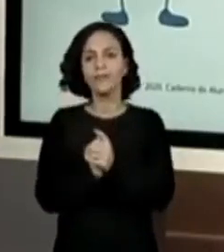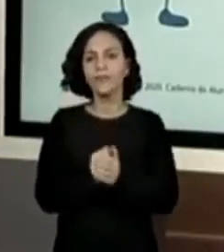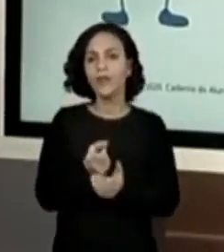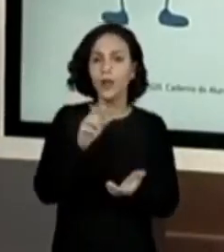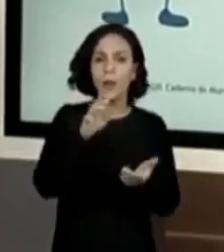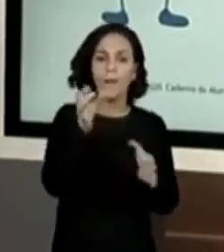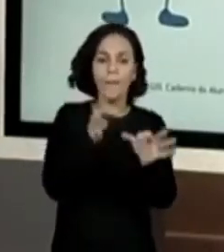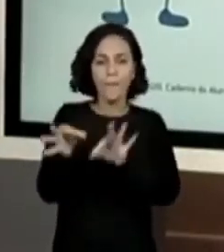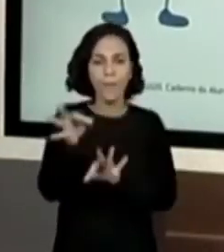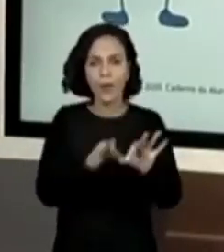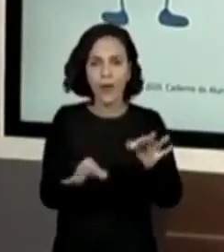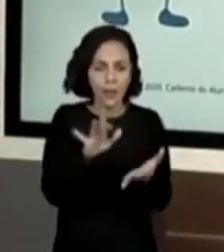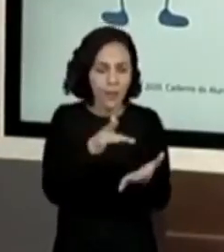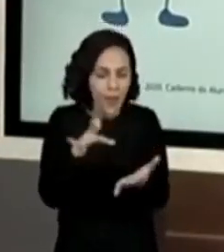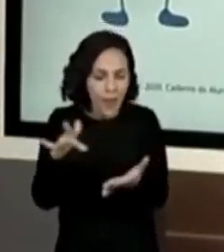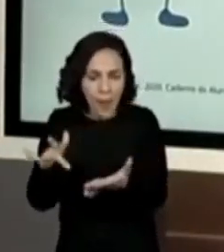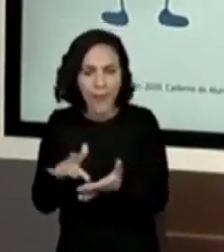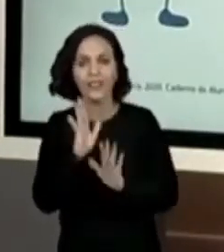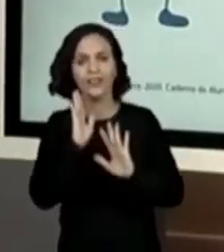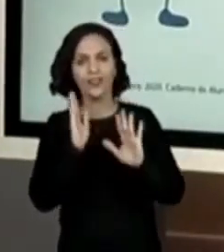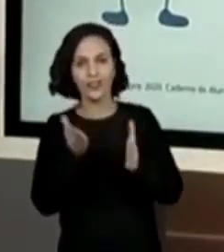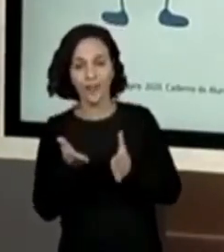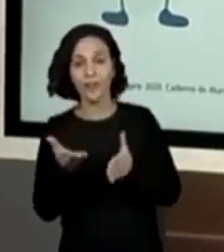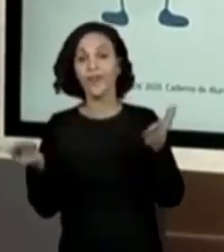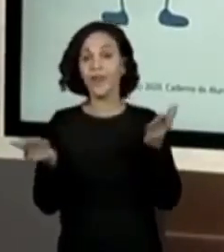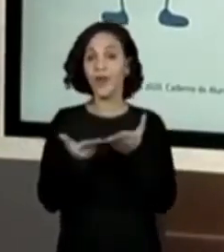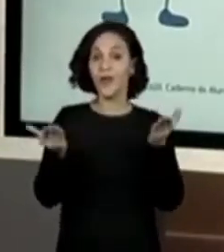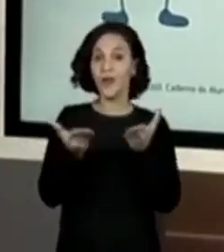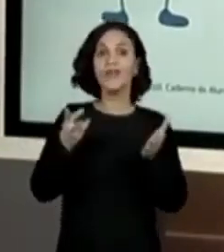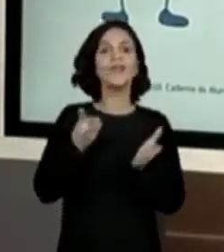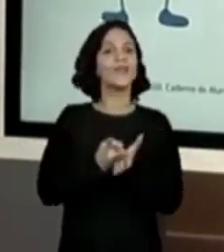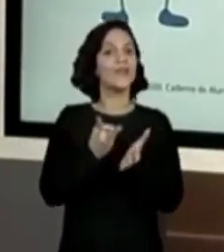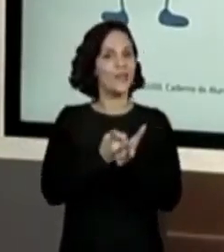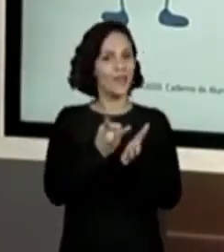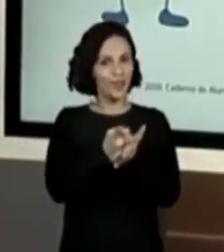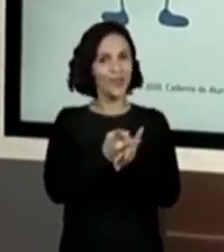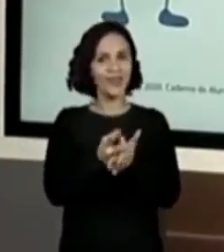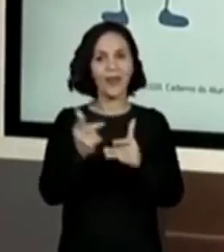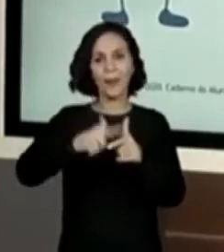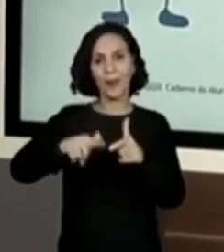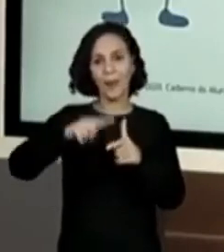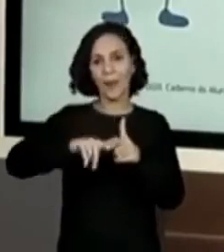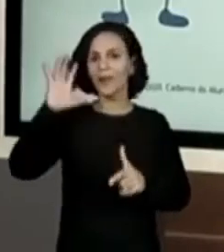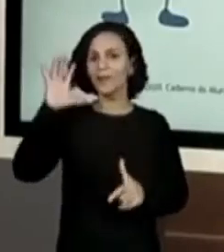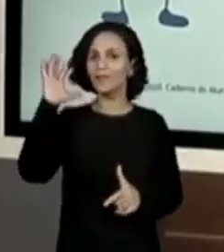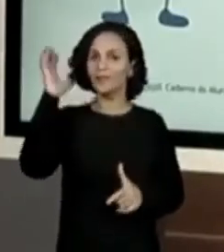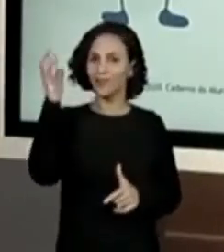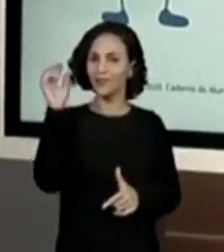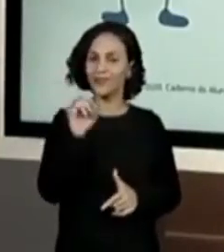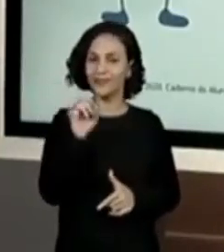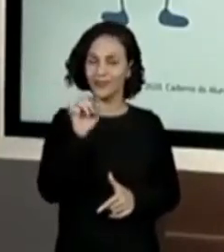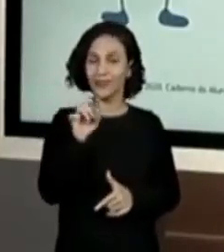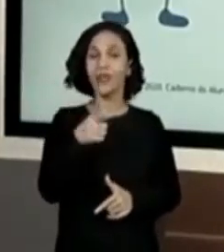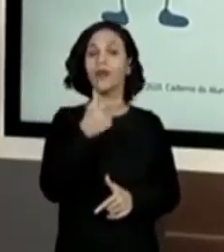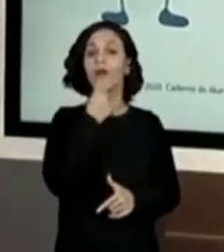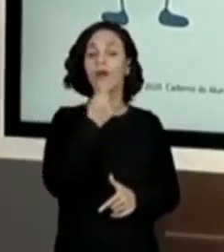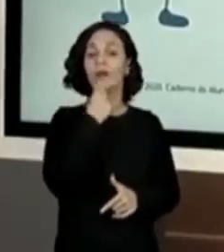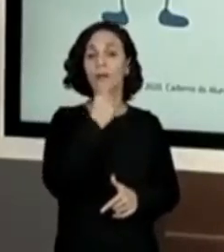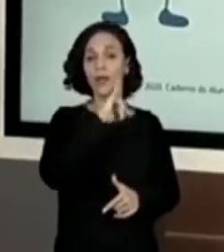algumas moedas do sistema monetário e hoje a gente vai continuar resolvendo alguns problemas aí que o senhor